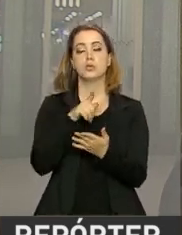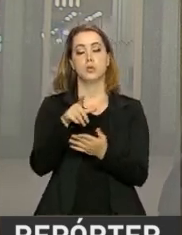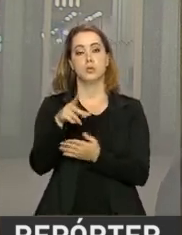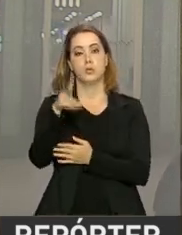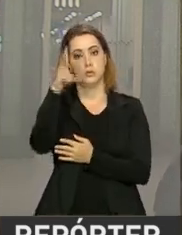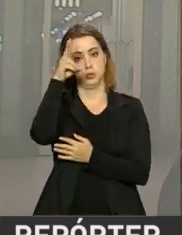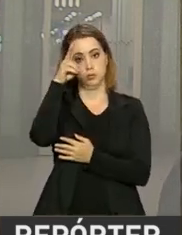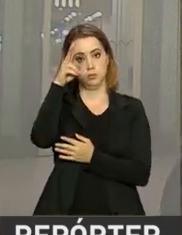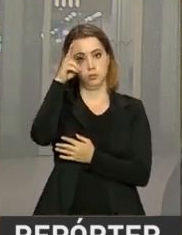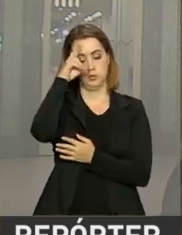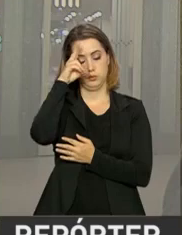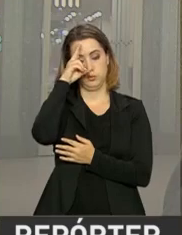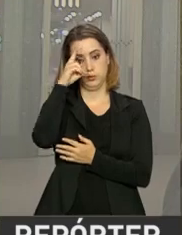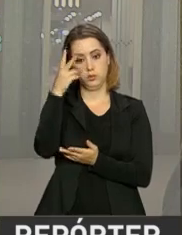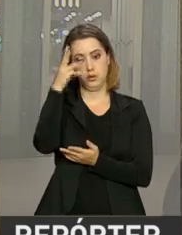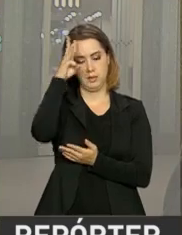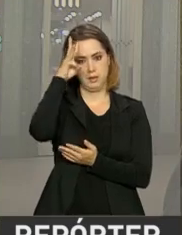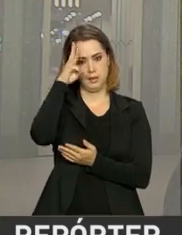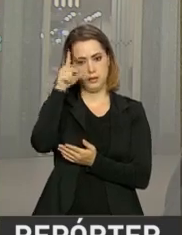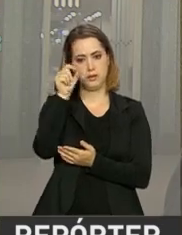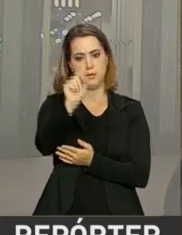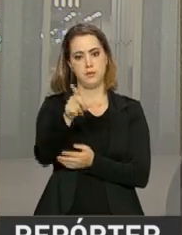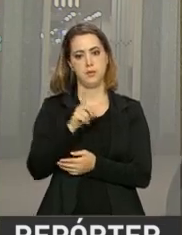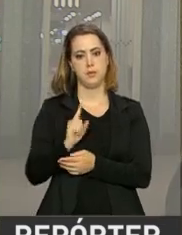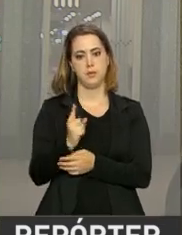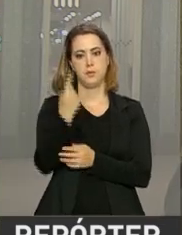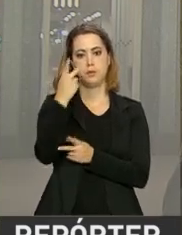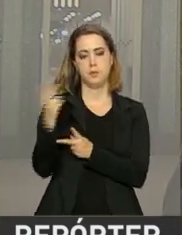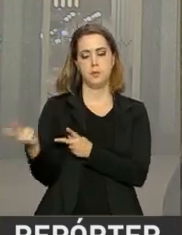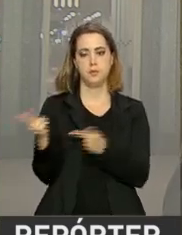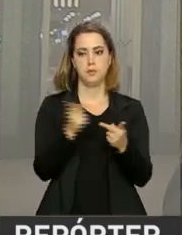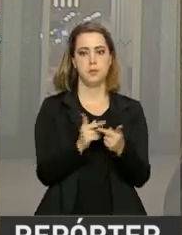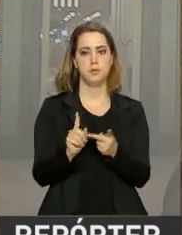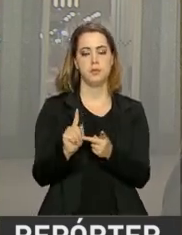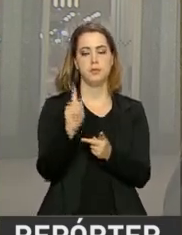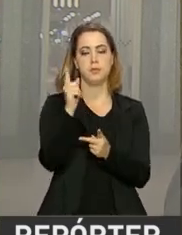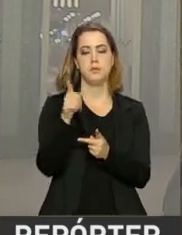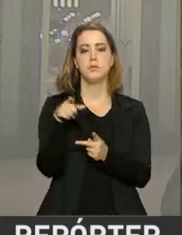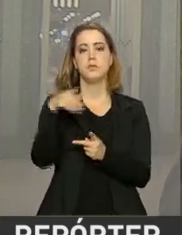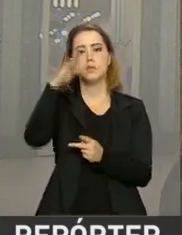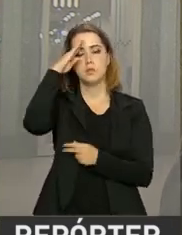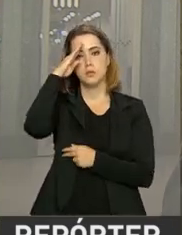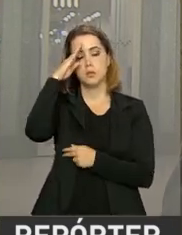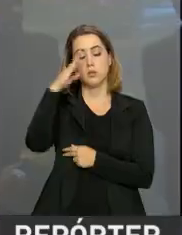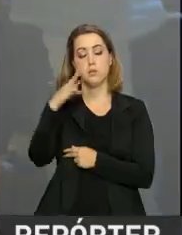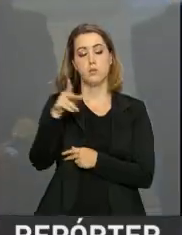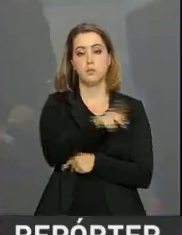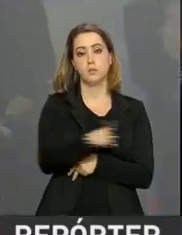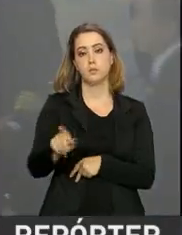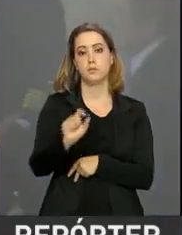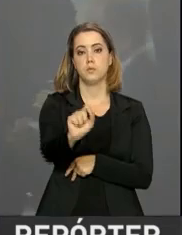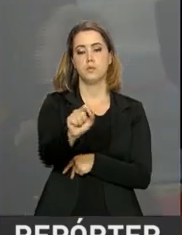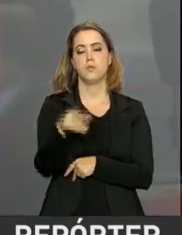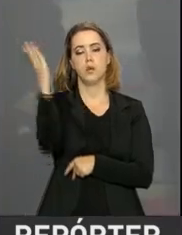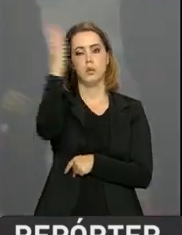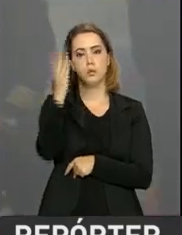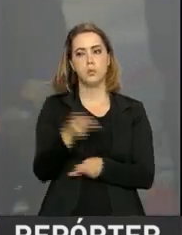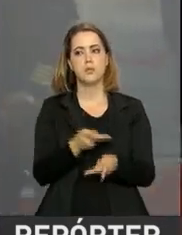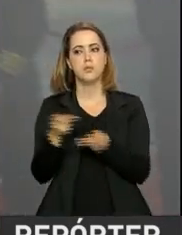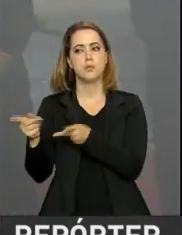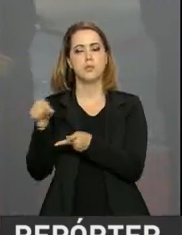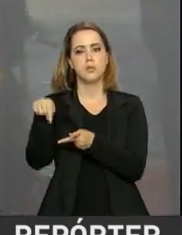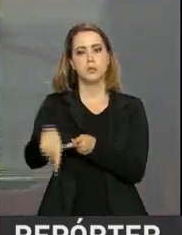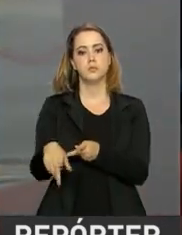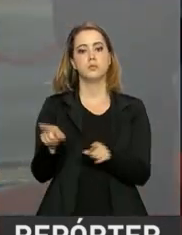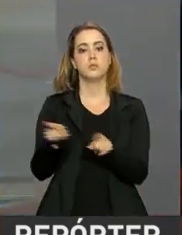horário local, para a primeira visita oficial de um chefe de Estado brasileiro ao país em 11 anos. Ele, a